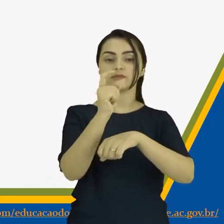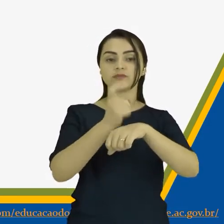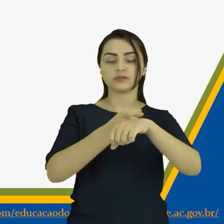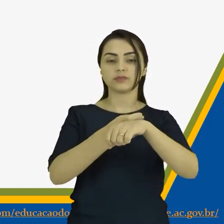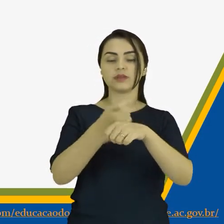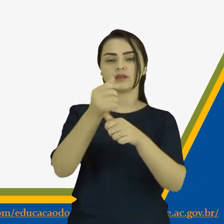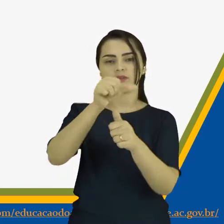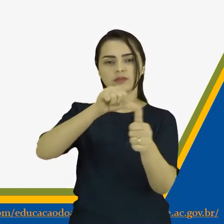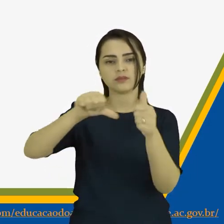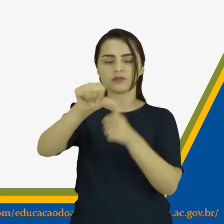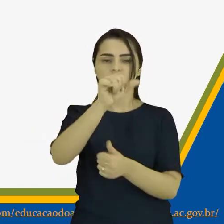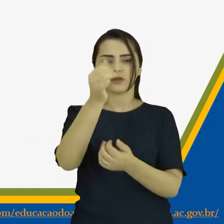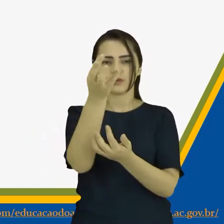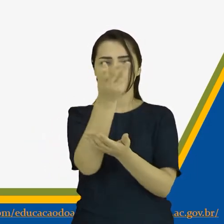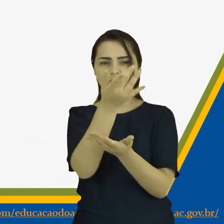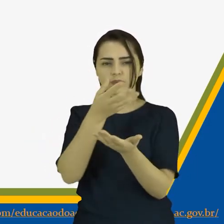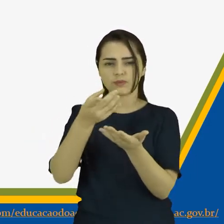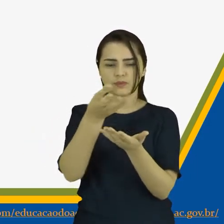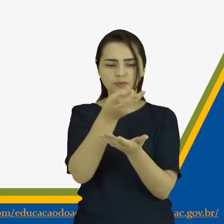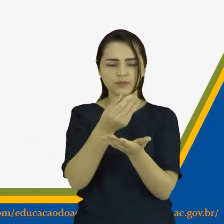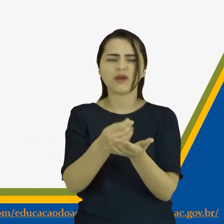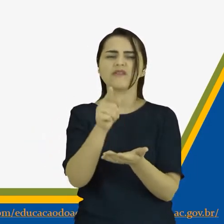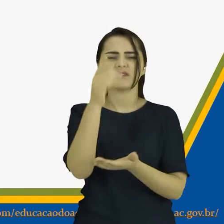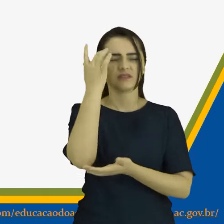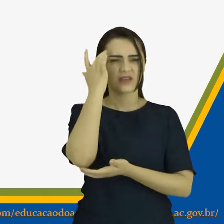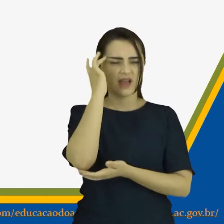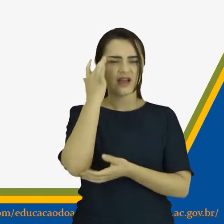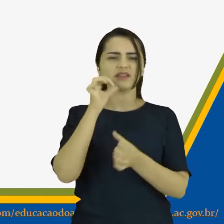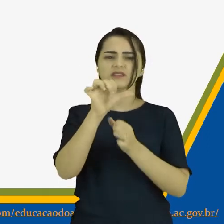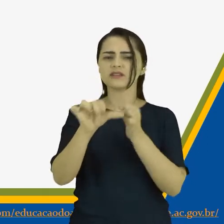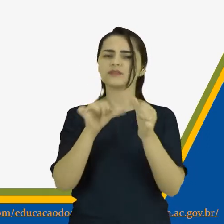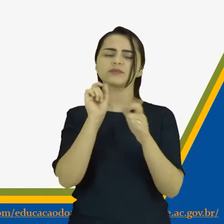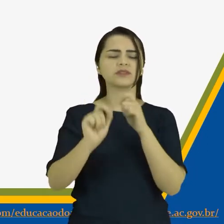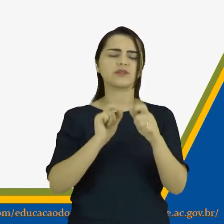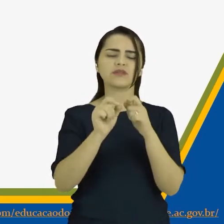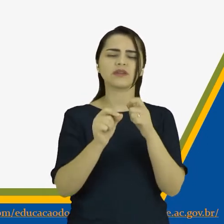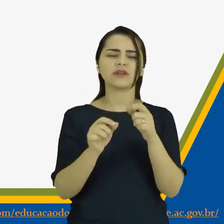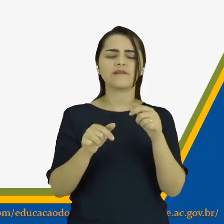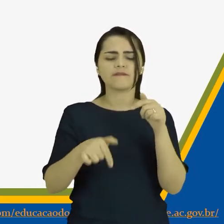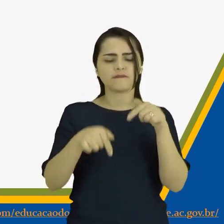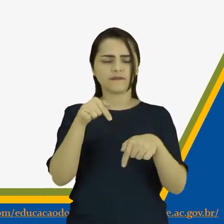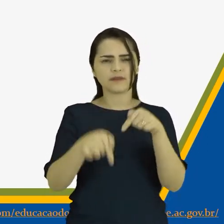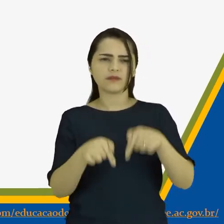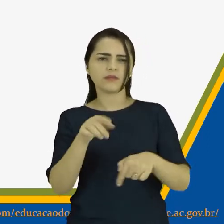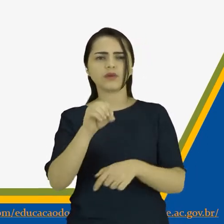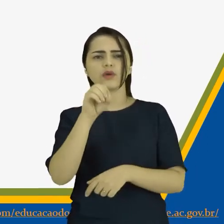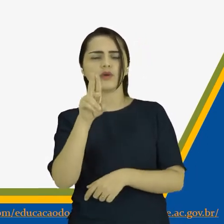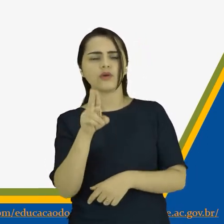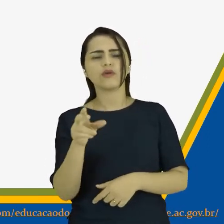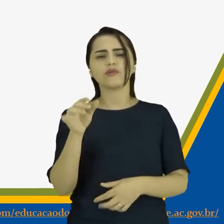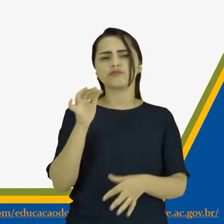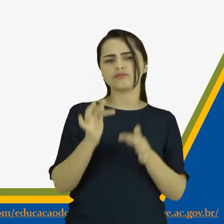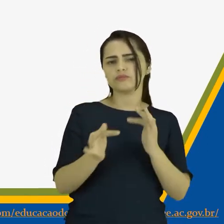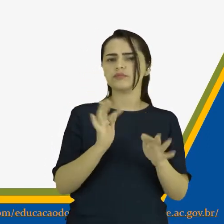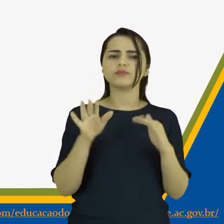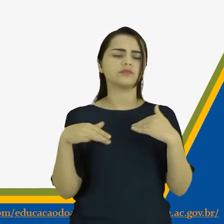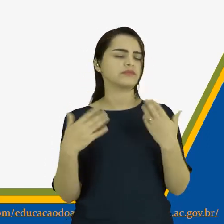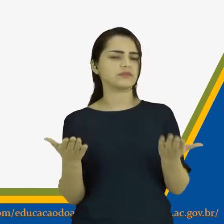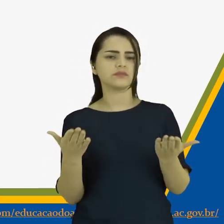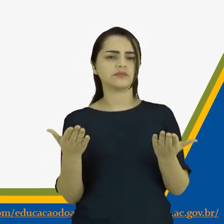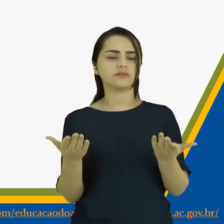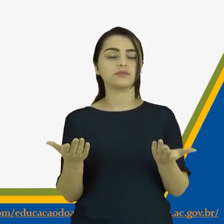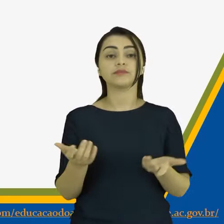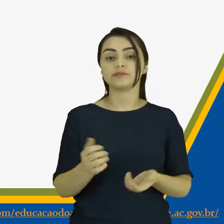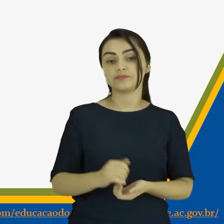estado líquido, você acha que essa transformação é uma transformação física ou uma transformação química? E